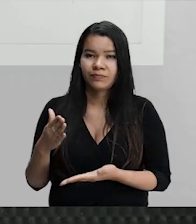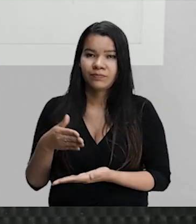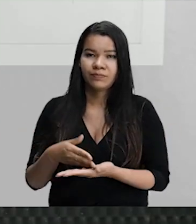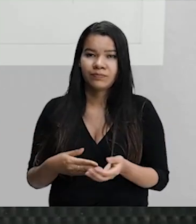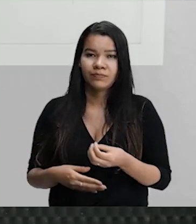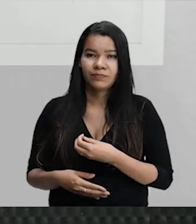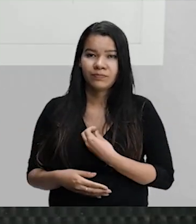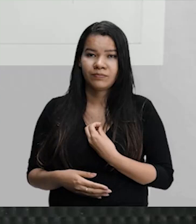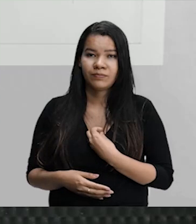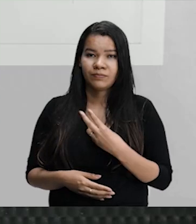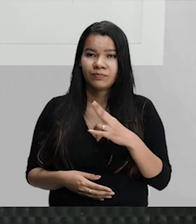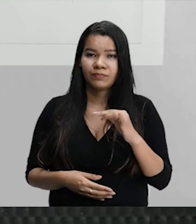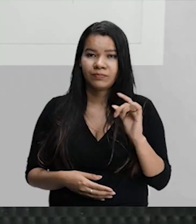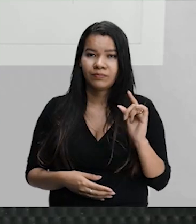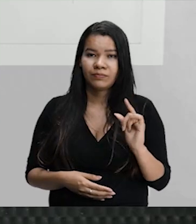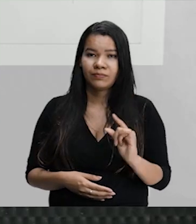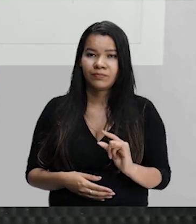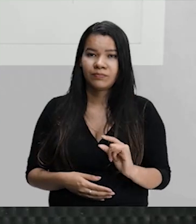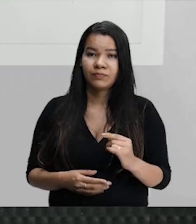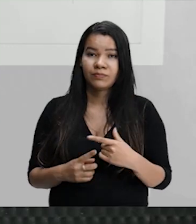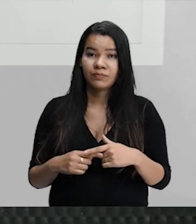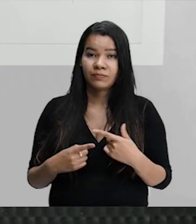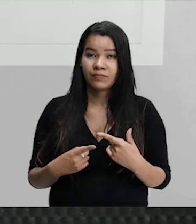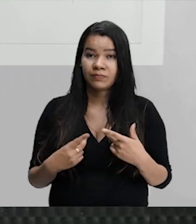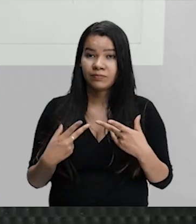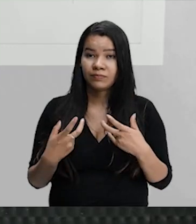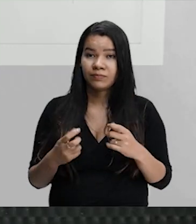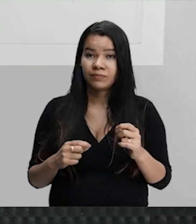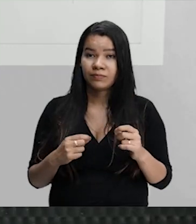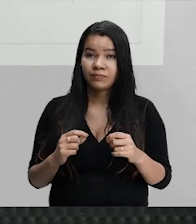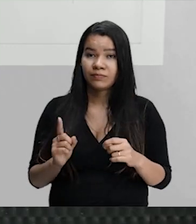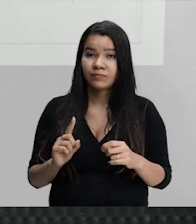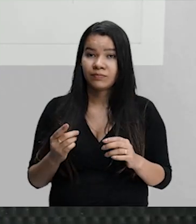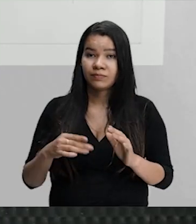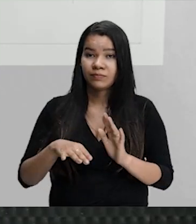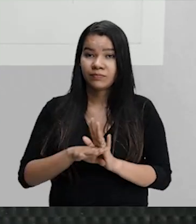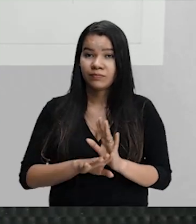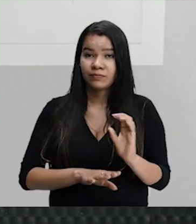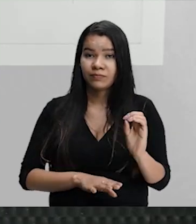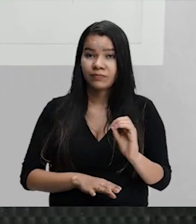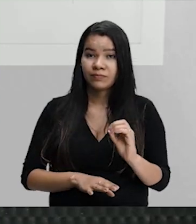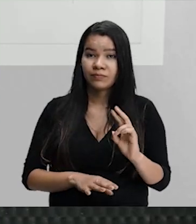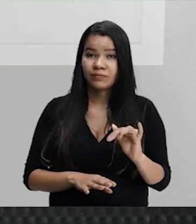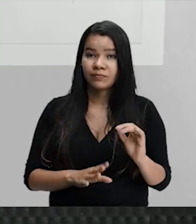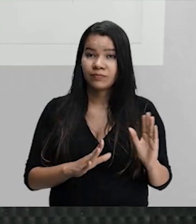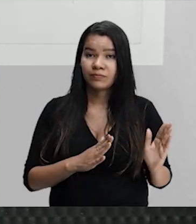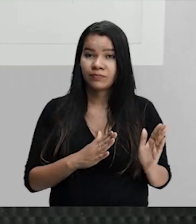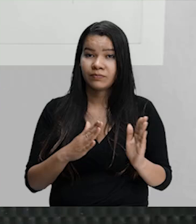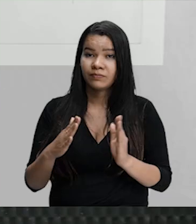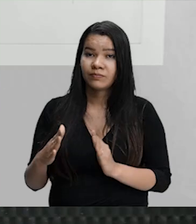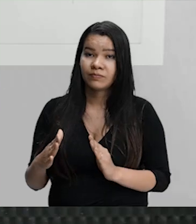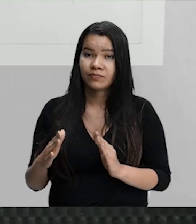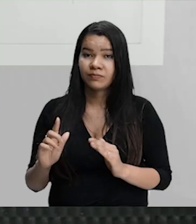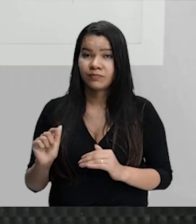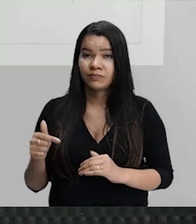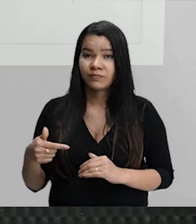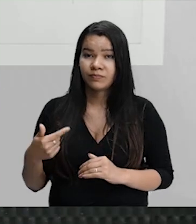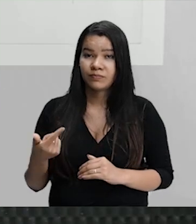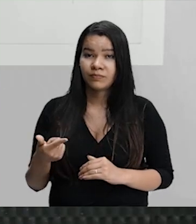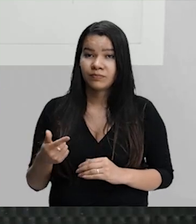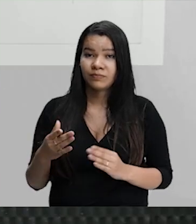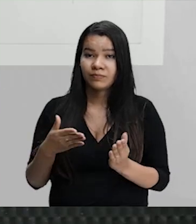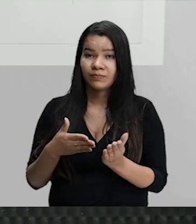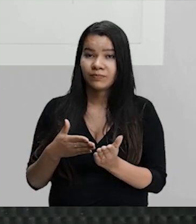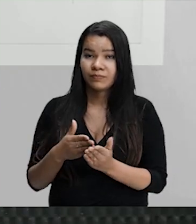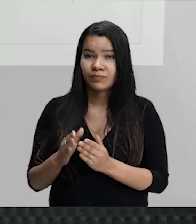diminuindo. Mas percebam o seguinte, ó, certo? Ele não chega aqui no zero. Ele vai passar muito próximo, mas ele não